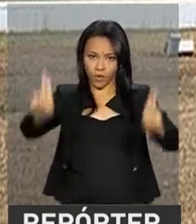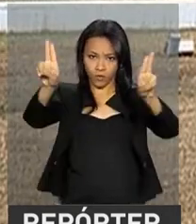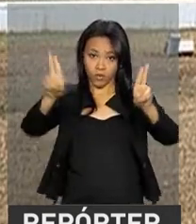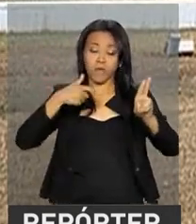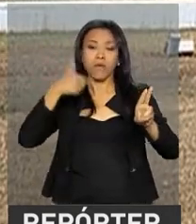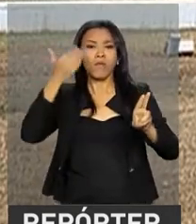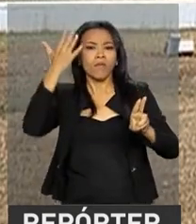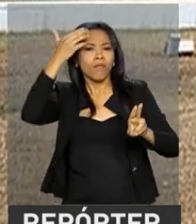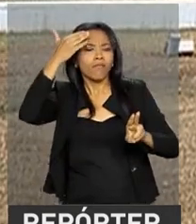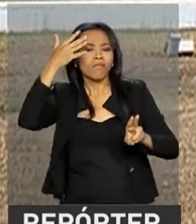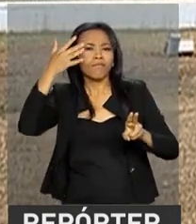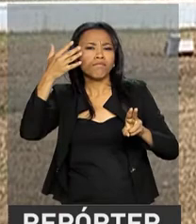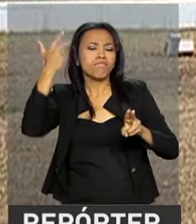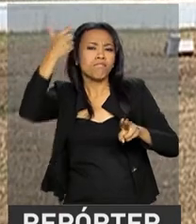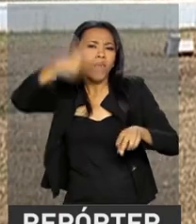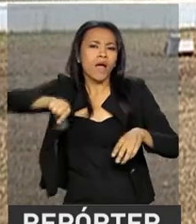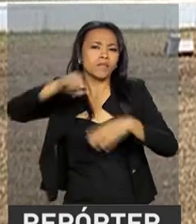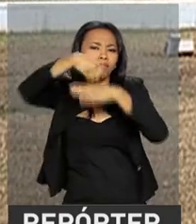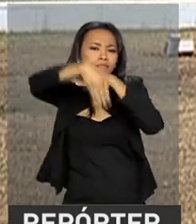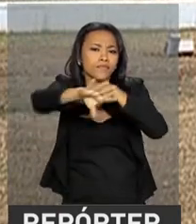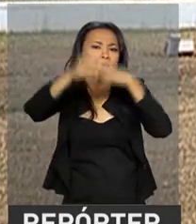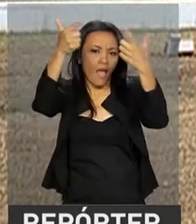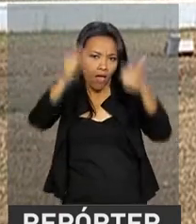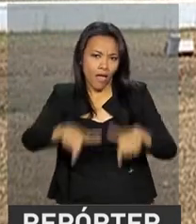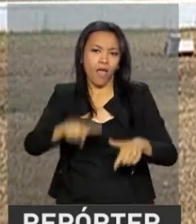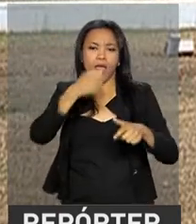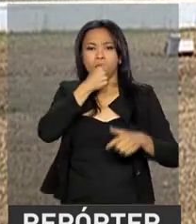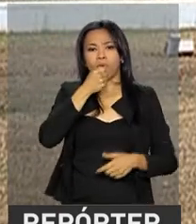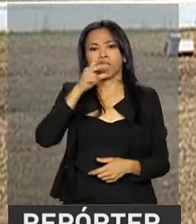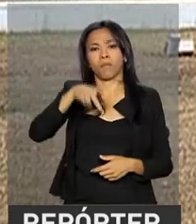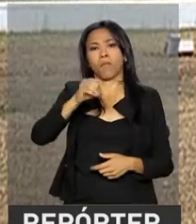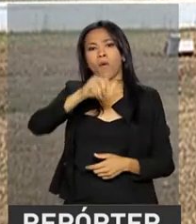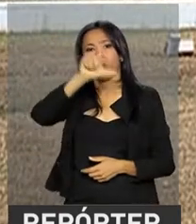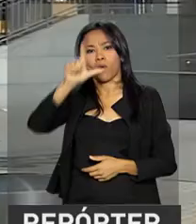informações sobre essa viagem é a repórter Paola Diorte.